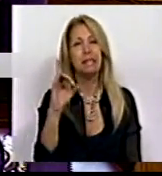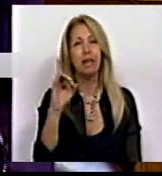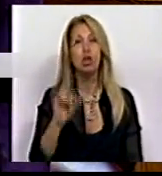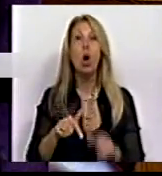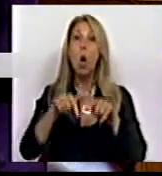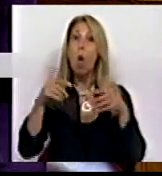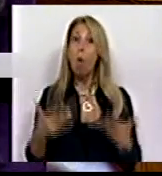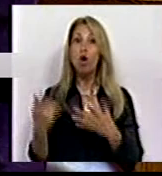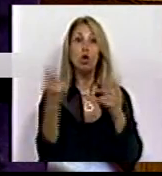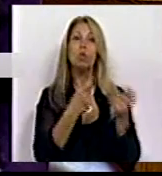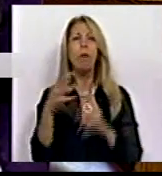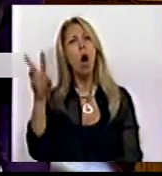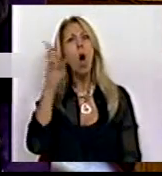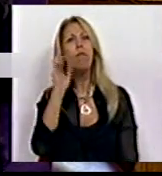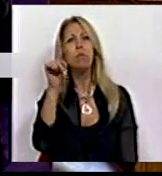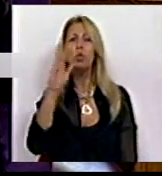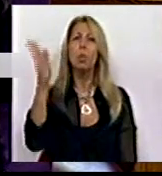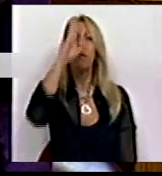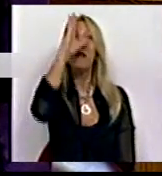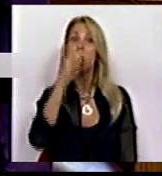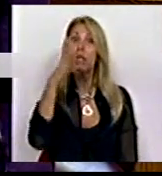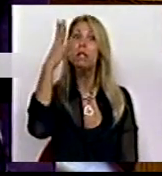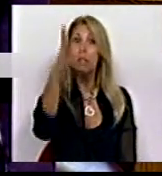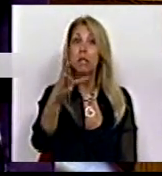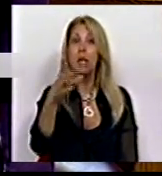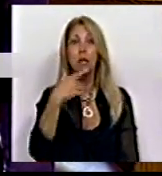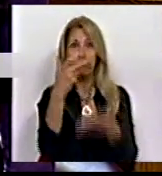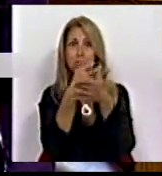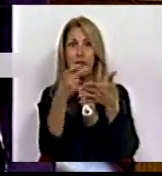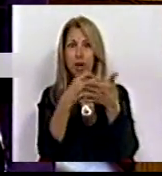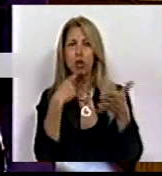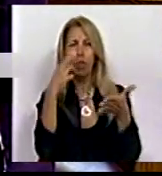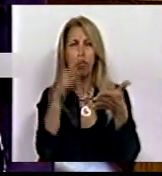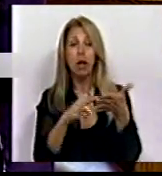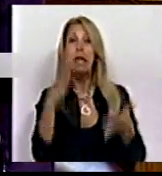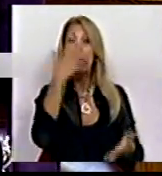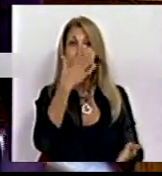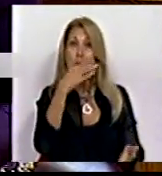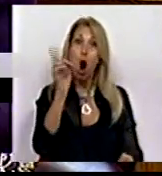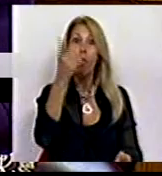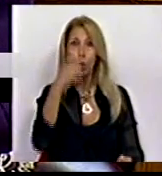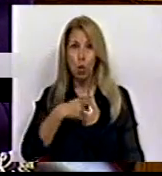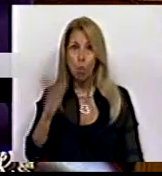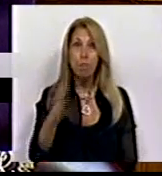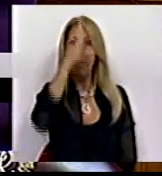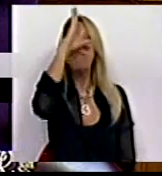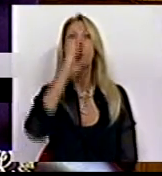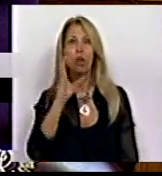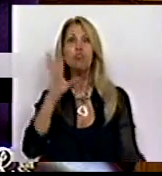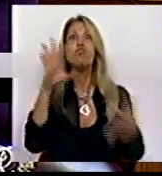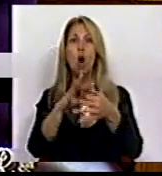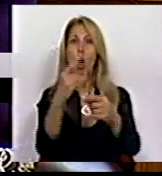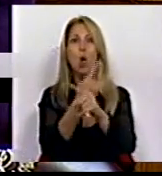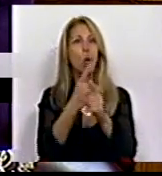hoje, no debate, ouvimos o Primeiro-Ministro afirmar, e passo a citar: se for Primeiro-Ministro, serei congruente com aquilo que